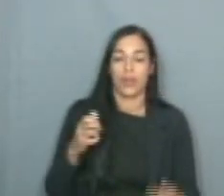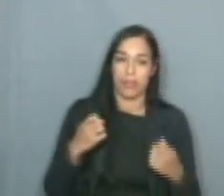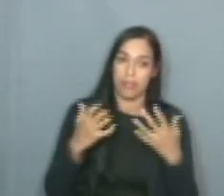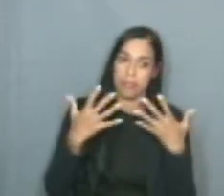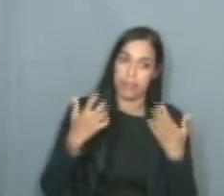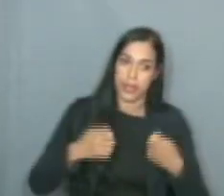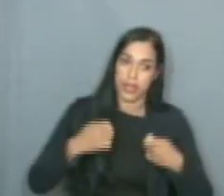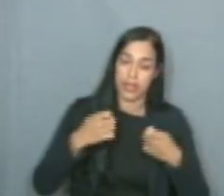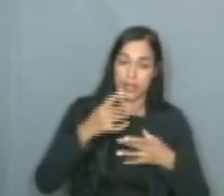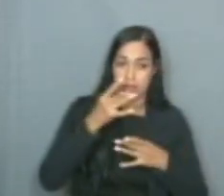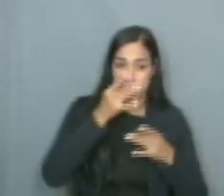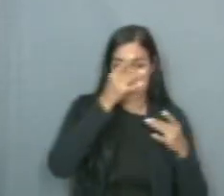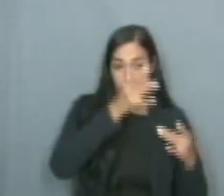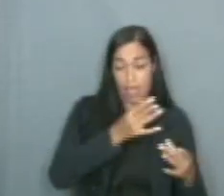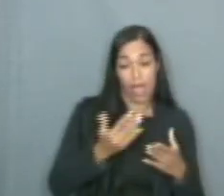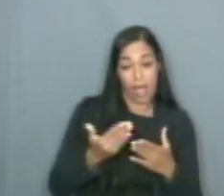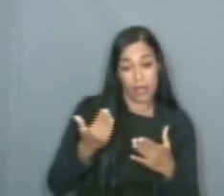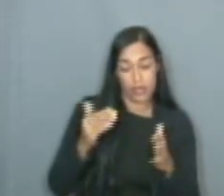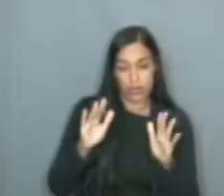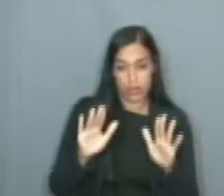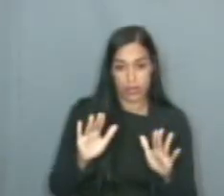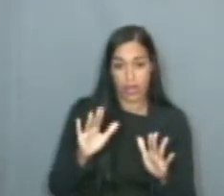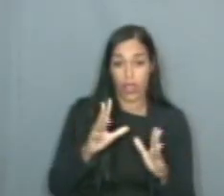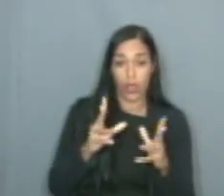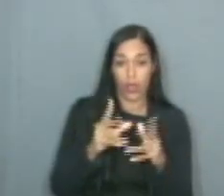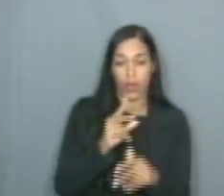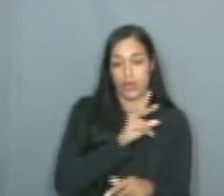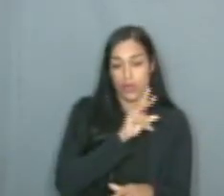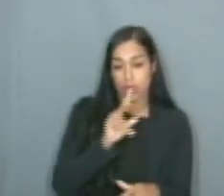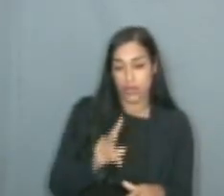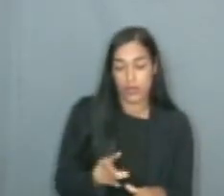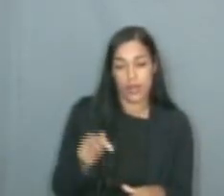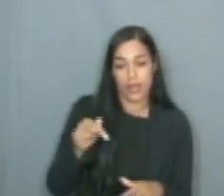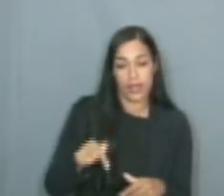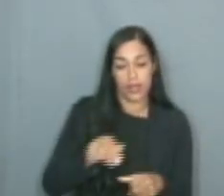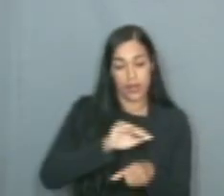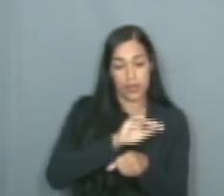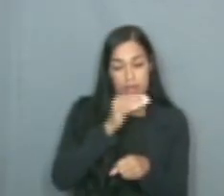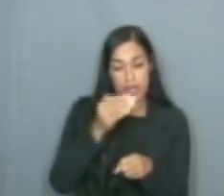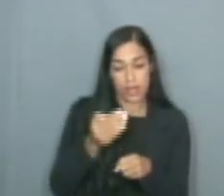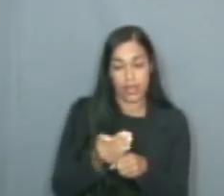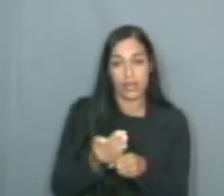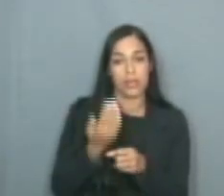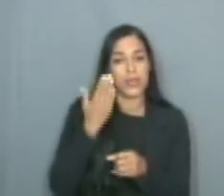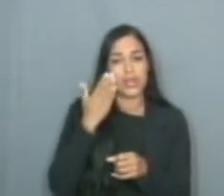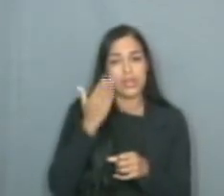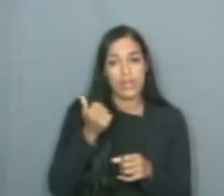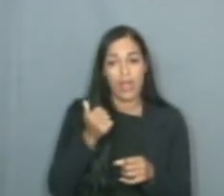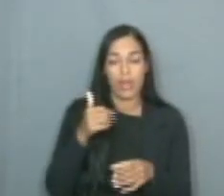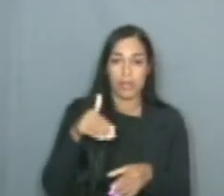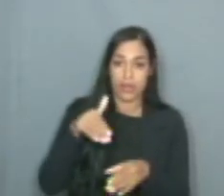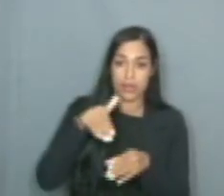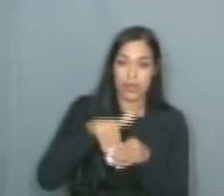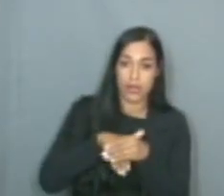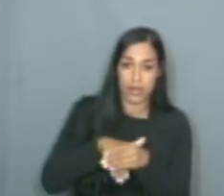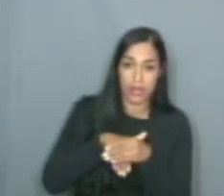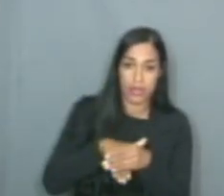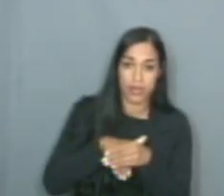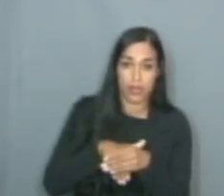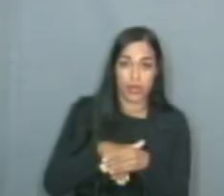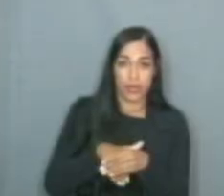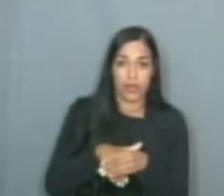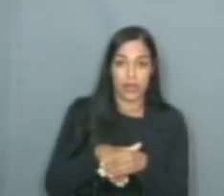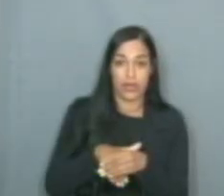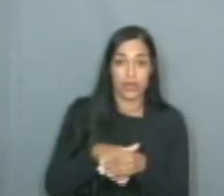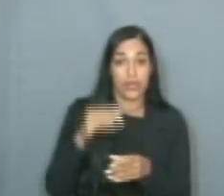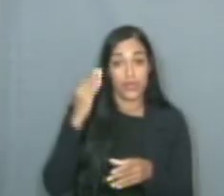fala ao vereador Samuel Salazar, para que todos os vereadores e vereadoras dessa casa saibam quem são seus eleitores. Talvez,